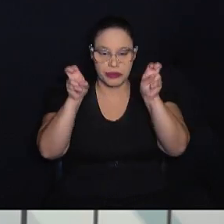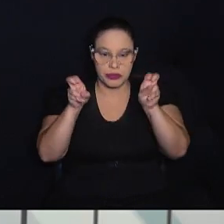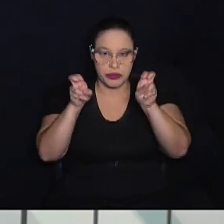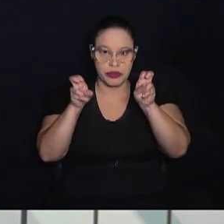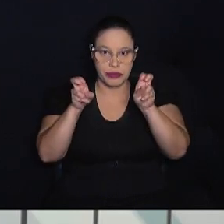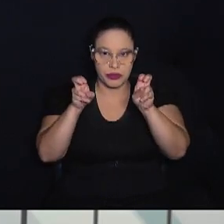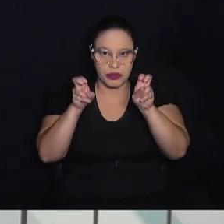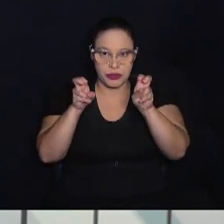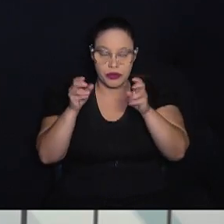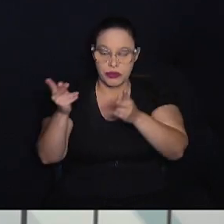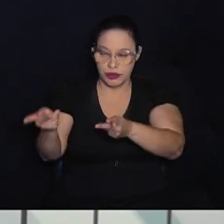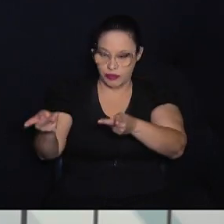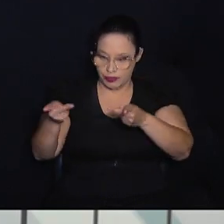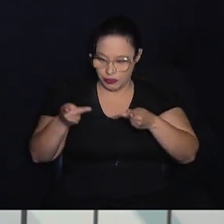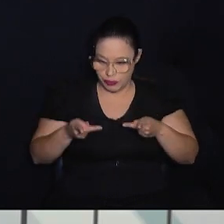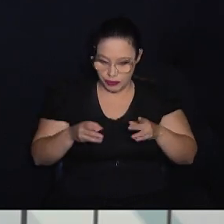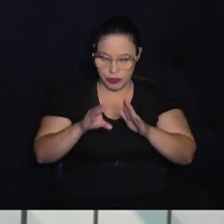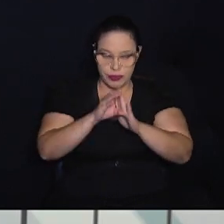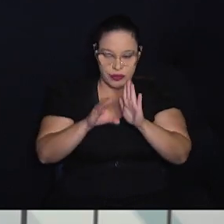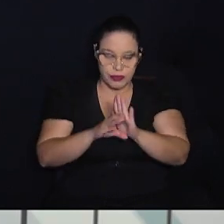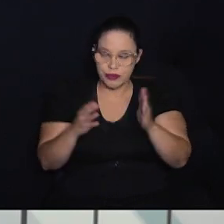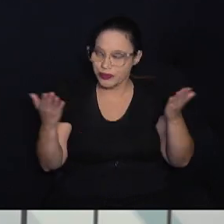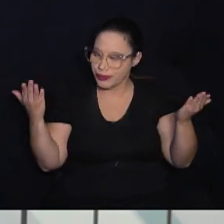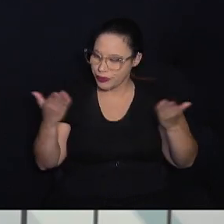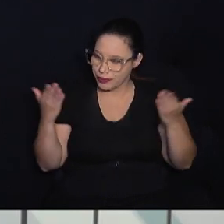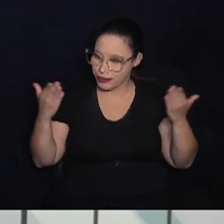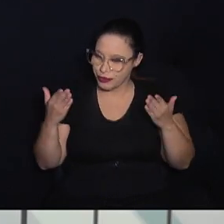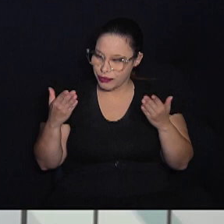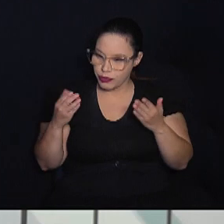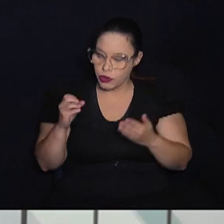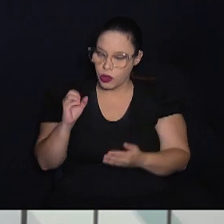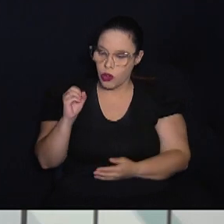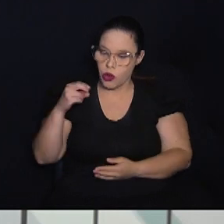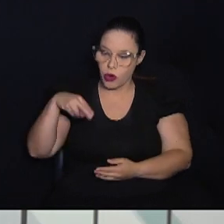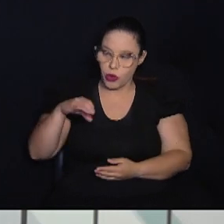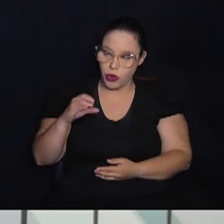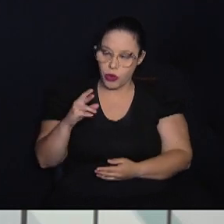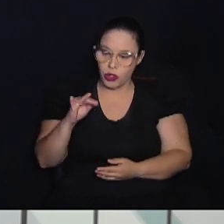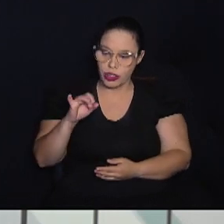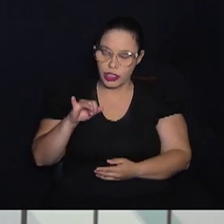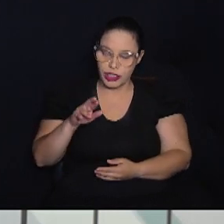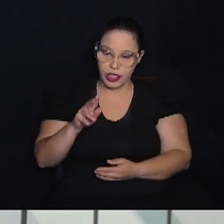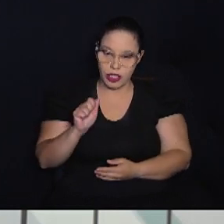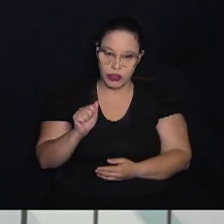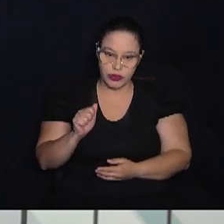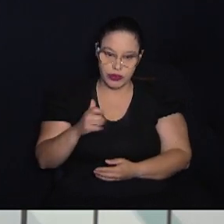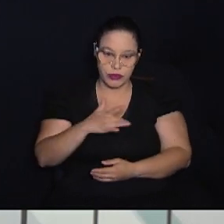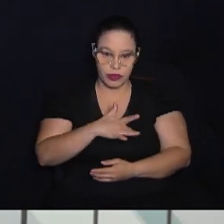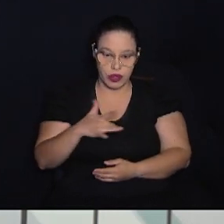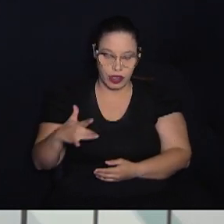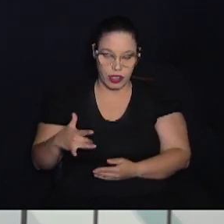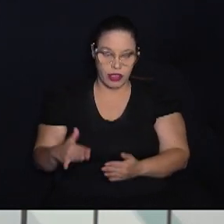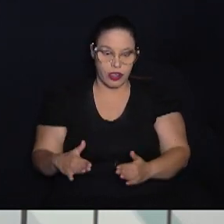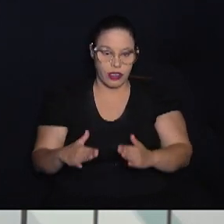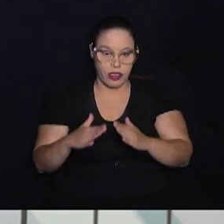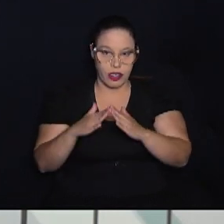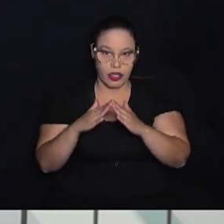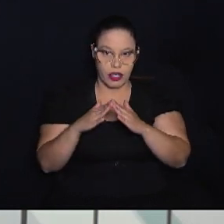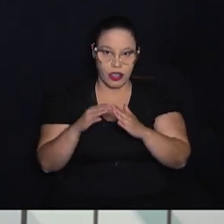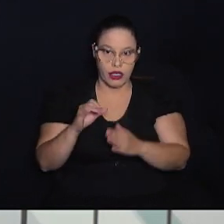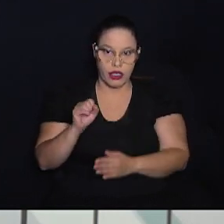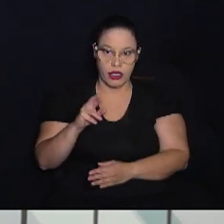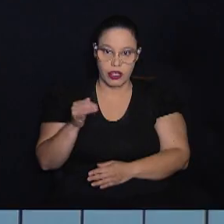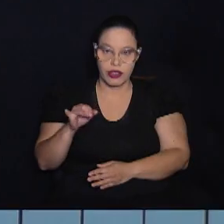tema, o nosso convidado do programa de hoje é o oncologista da Santa Casa de São José dos Campos,